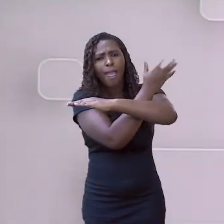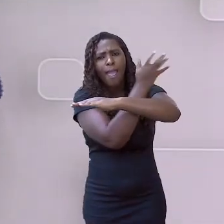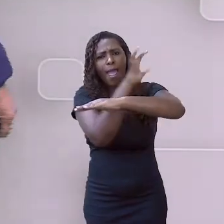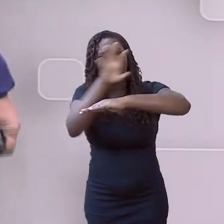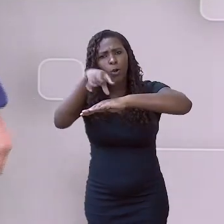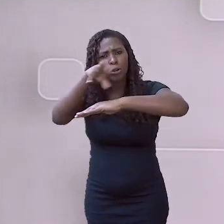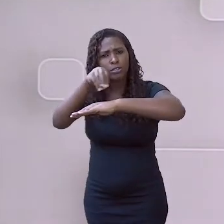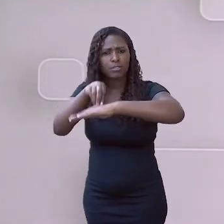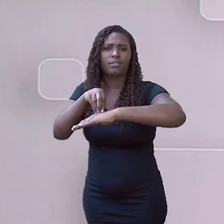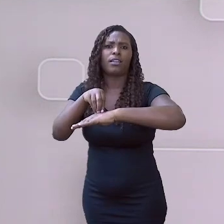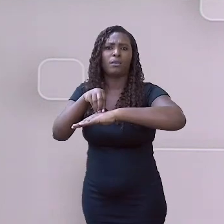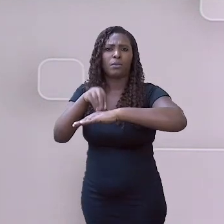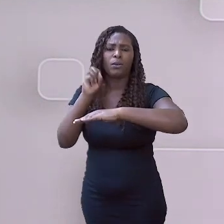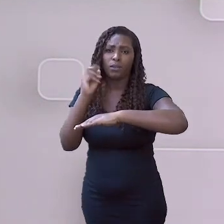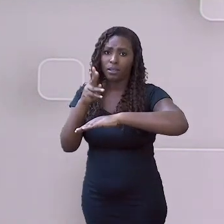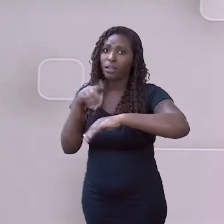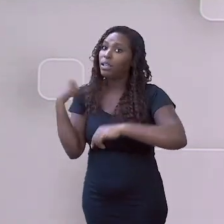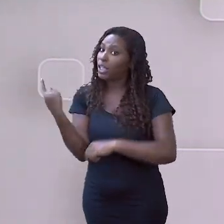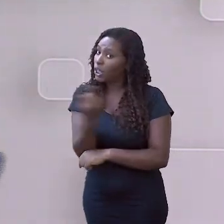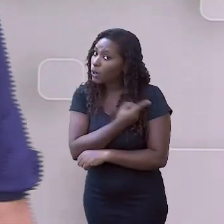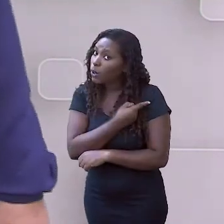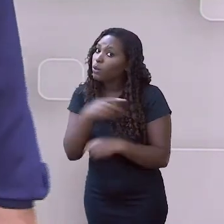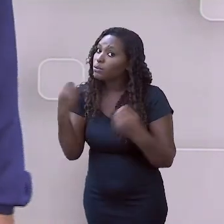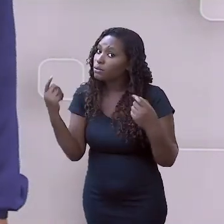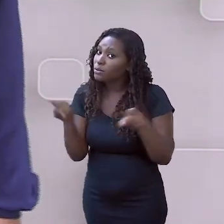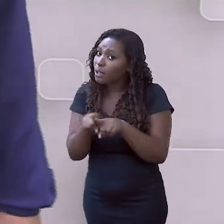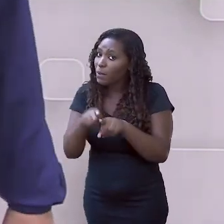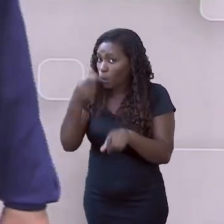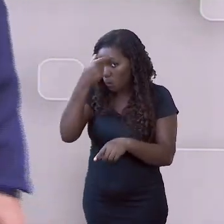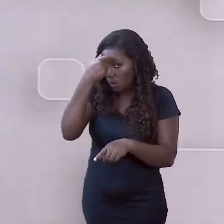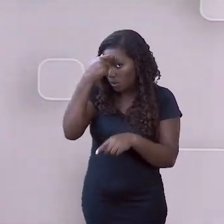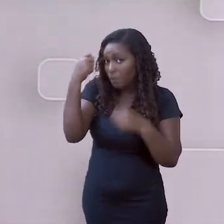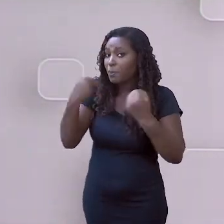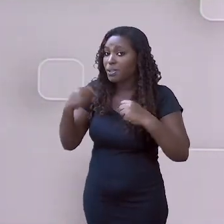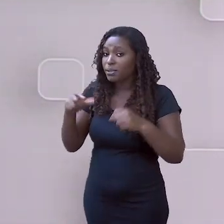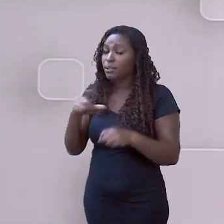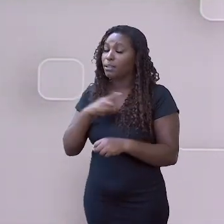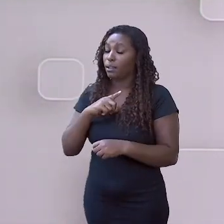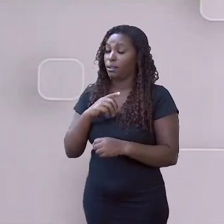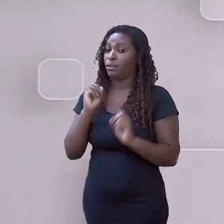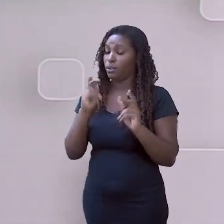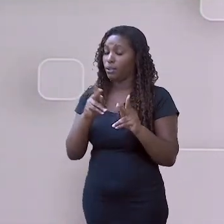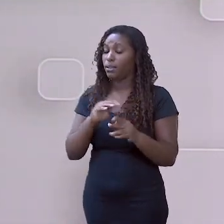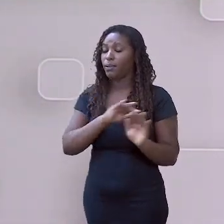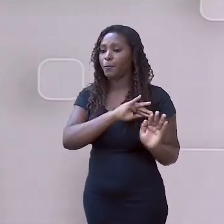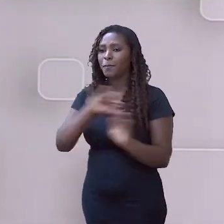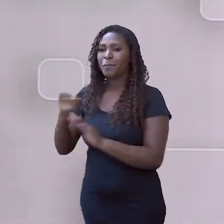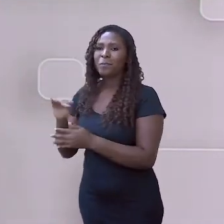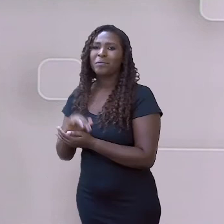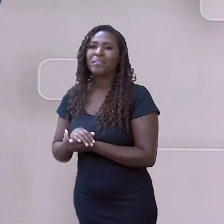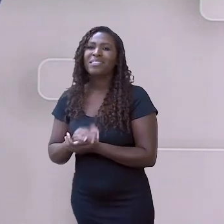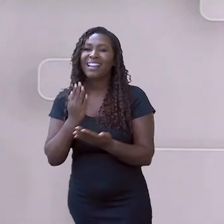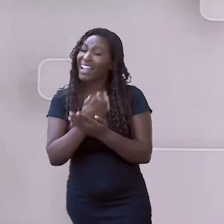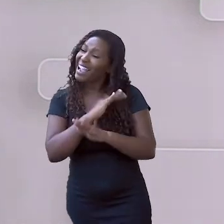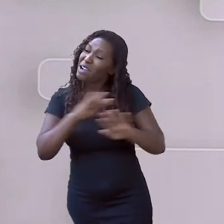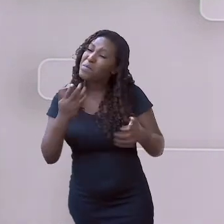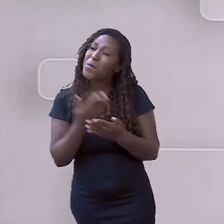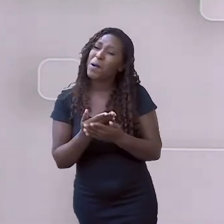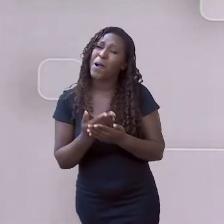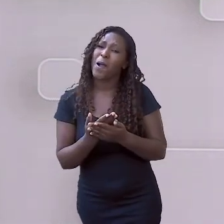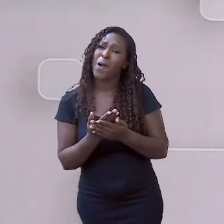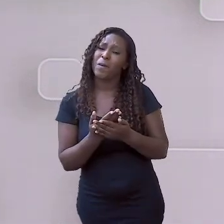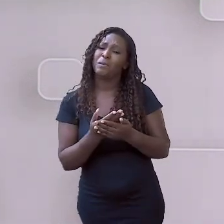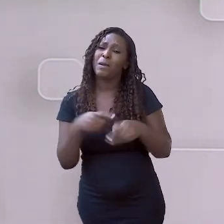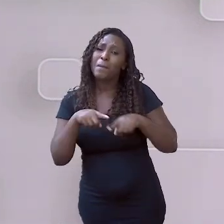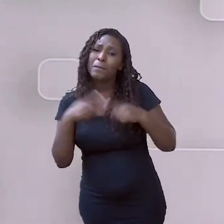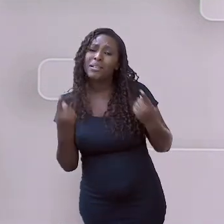E a nossa aula fica por aqui. Tranquilo? Para acessar a nossa plataforma e fazer as suas atividades, basta